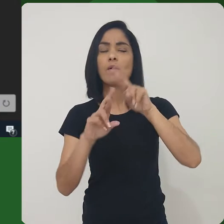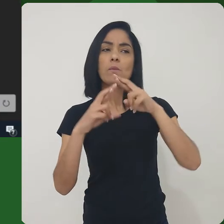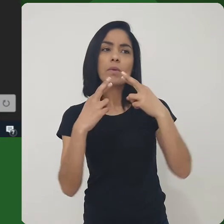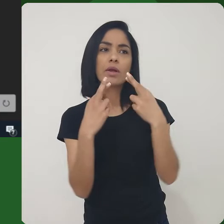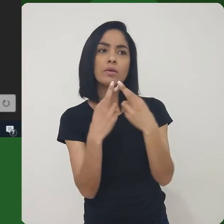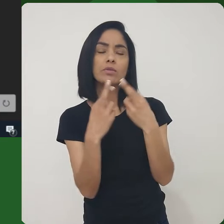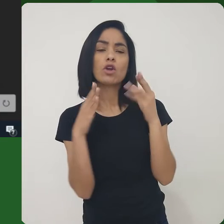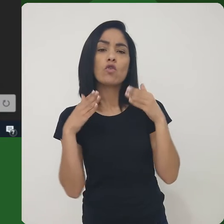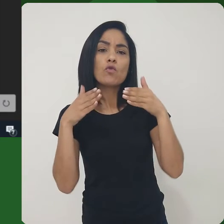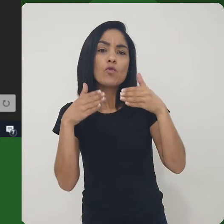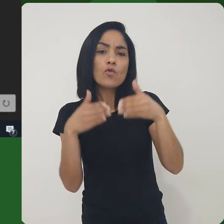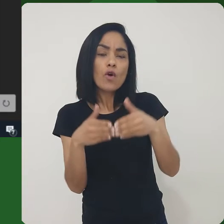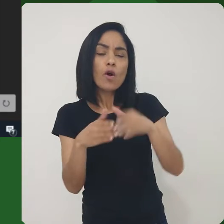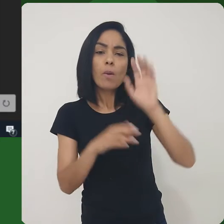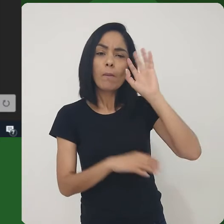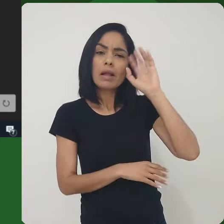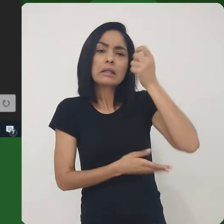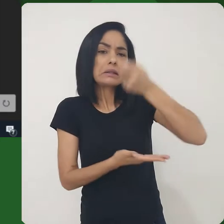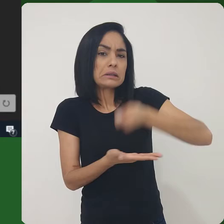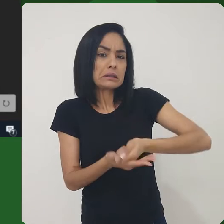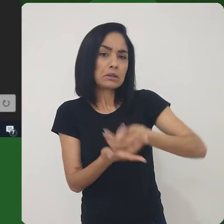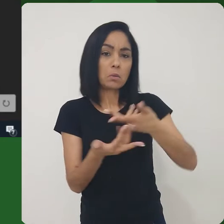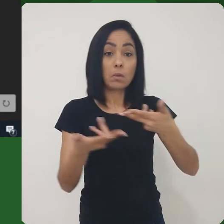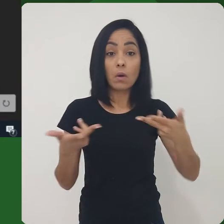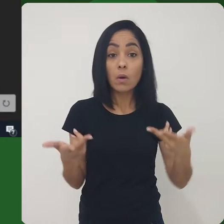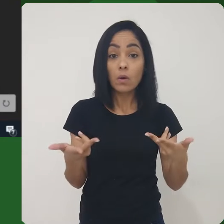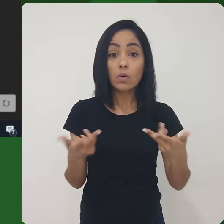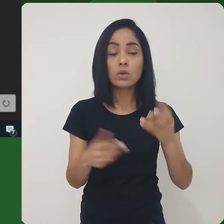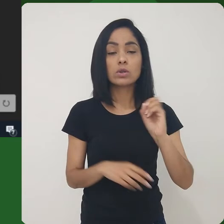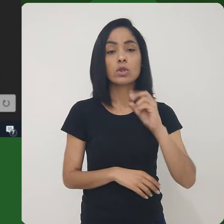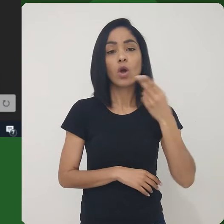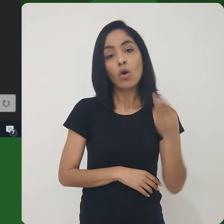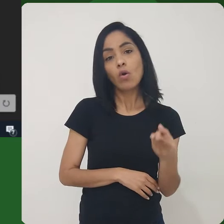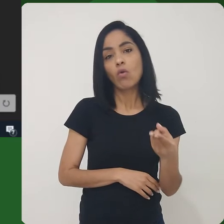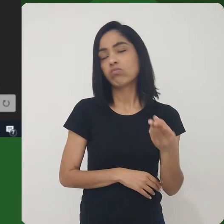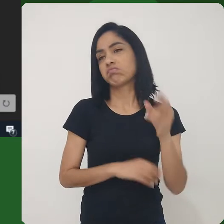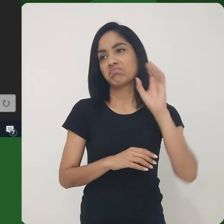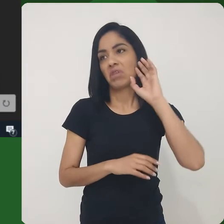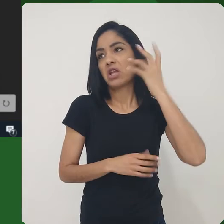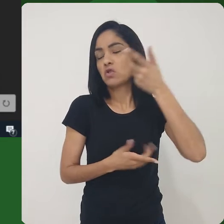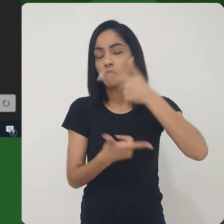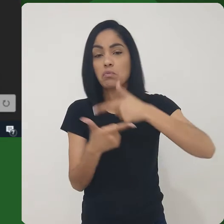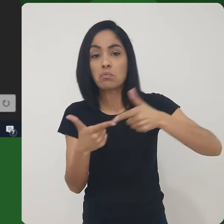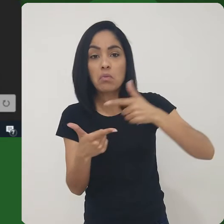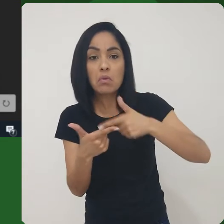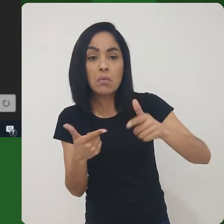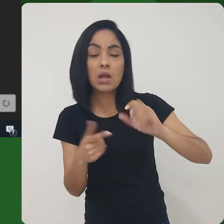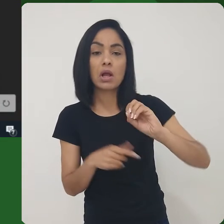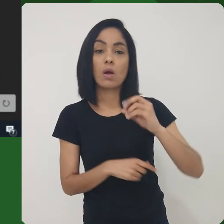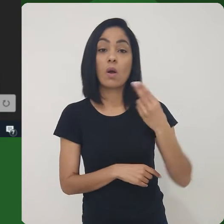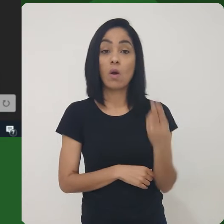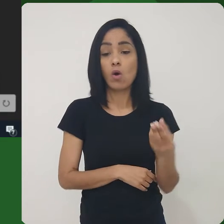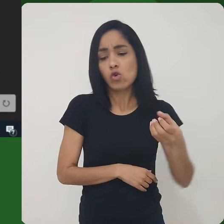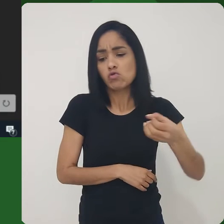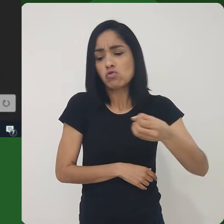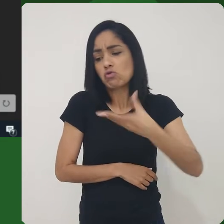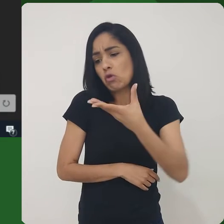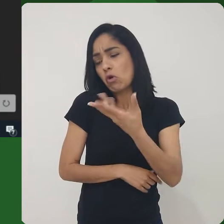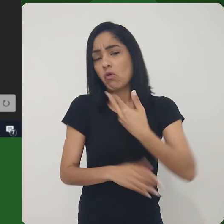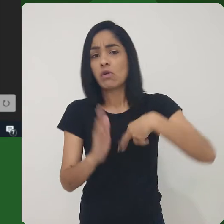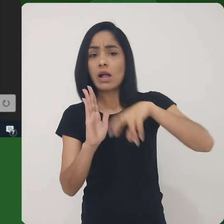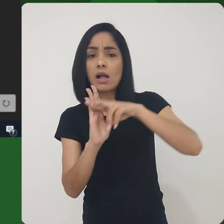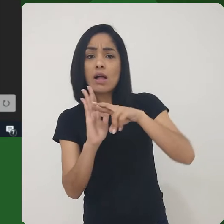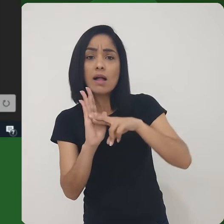uma reunião para decidir alguma coisa, para se falar de algum problema, para se falar sobre